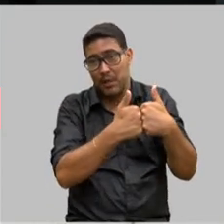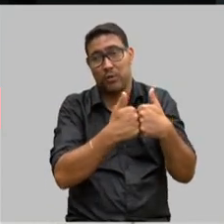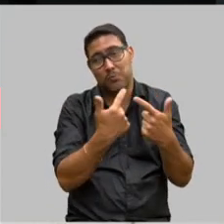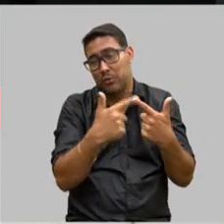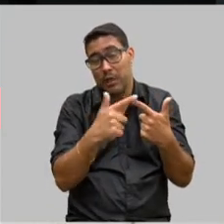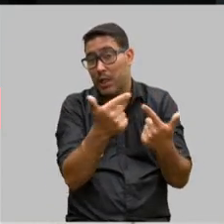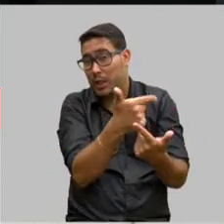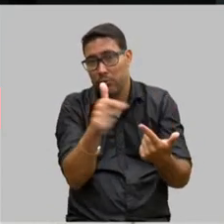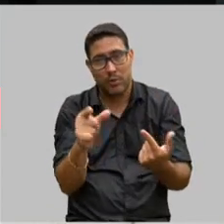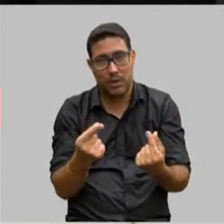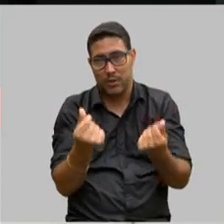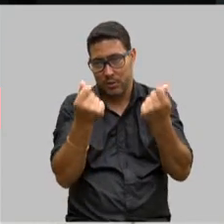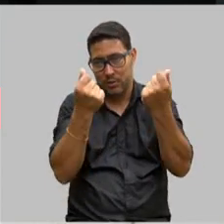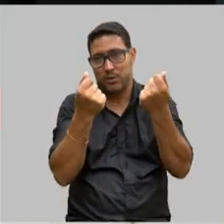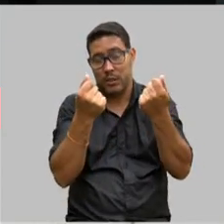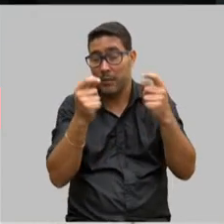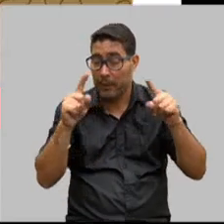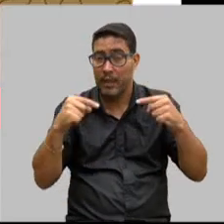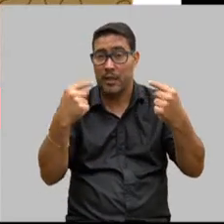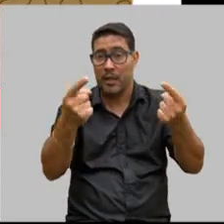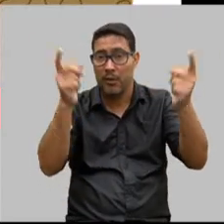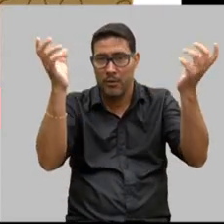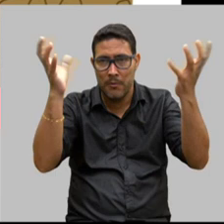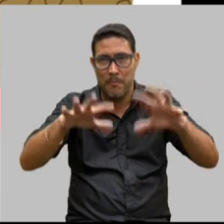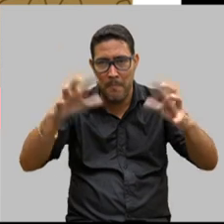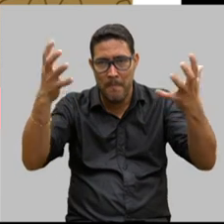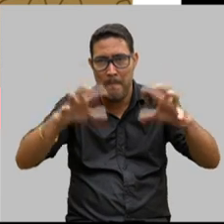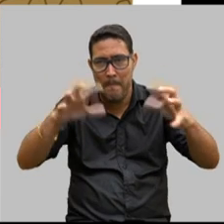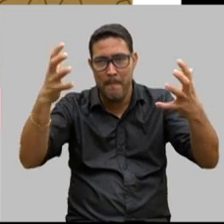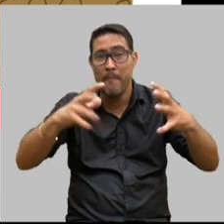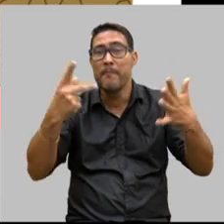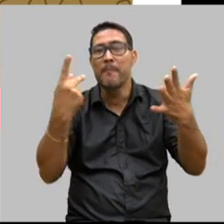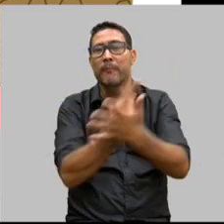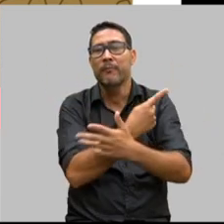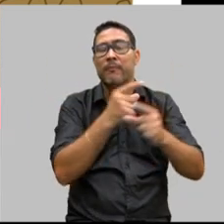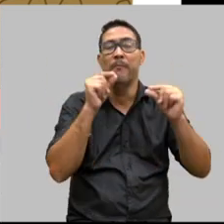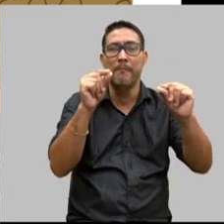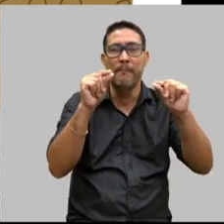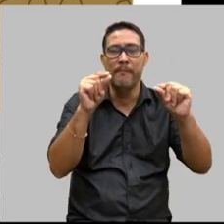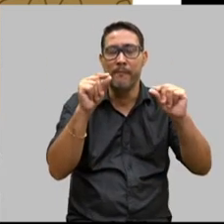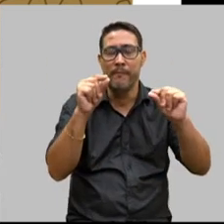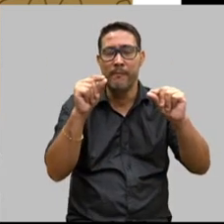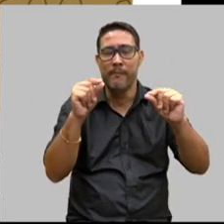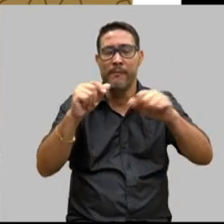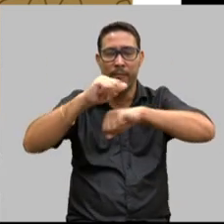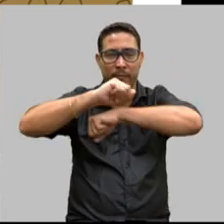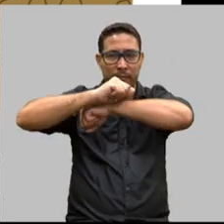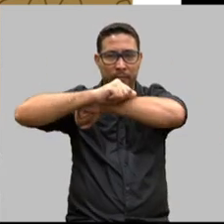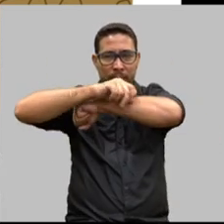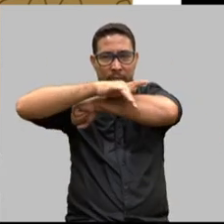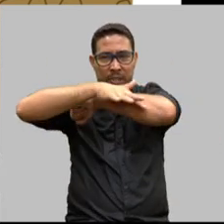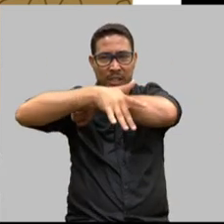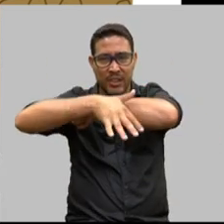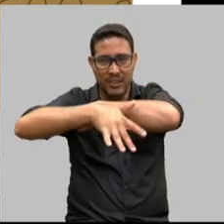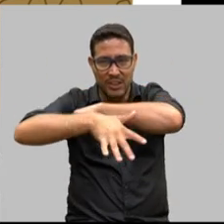ocorre o quê? O deslizamento de terras, levando a muitos óbitos.